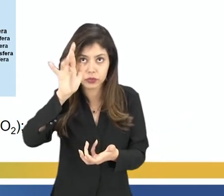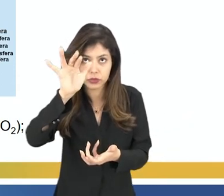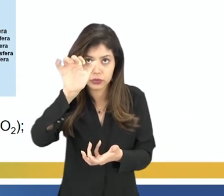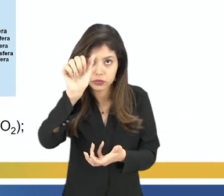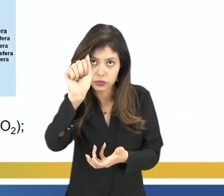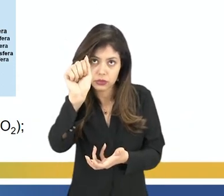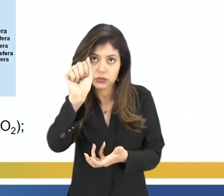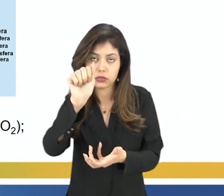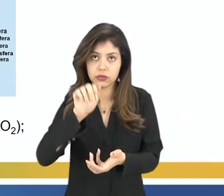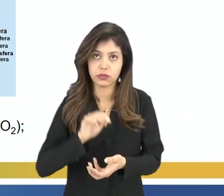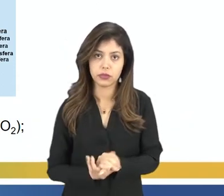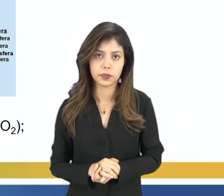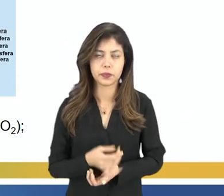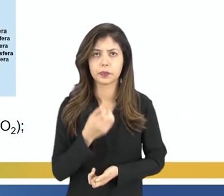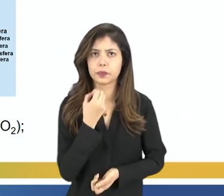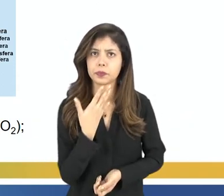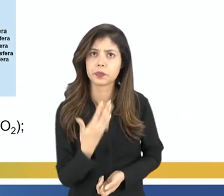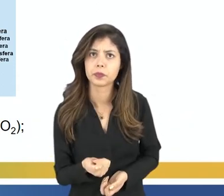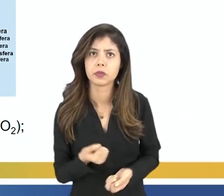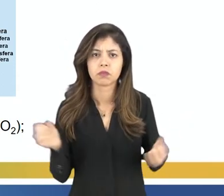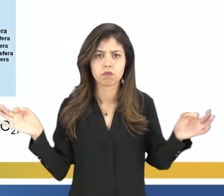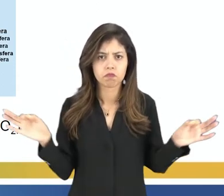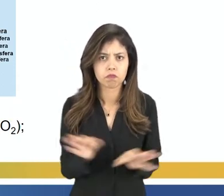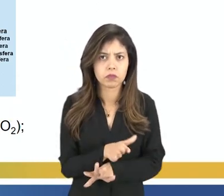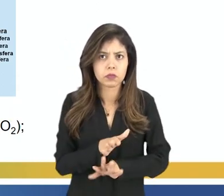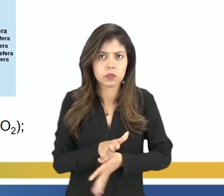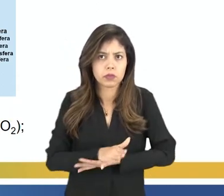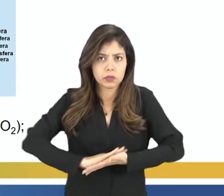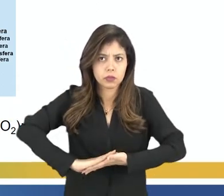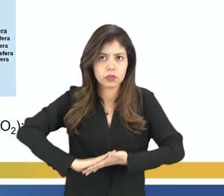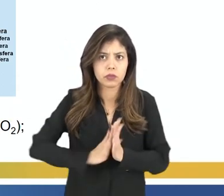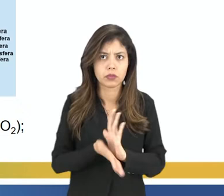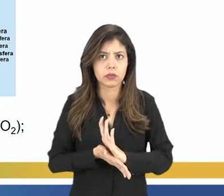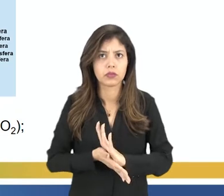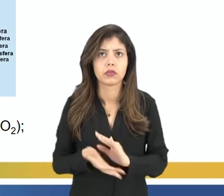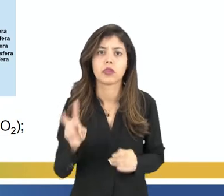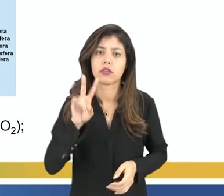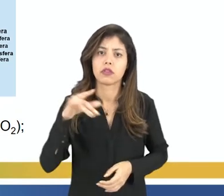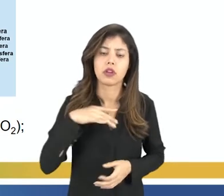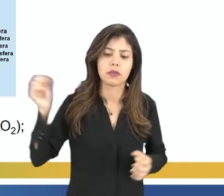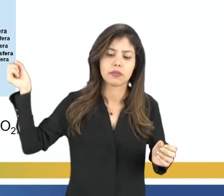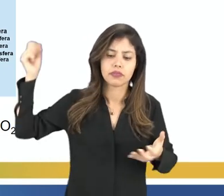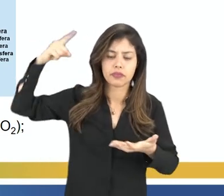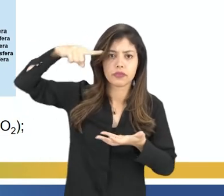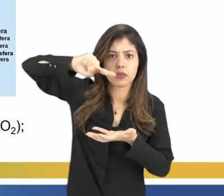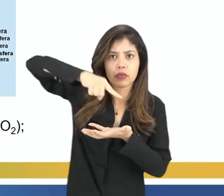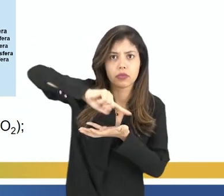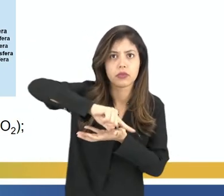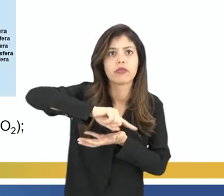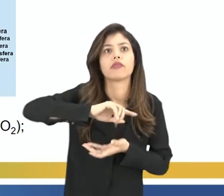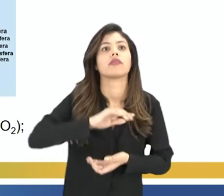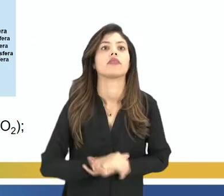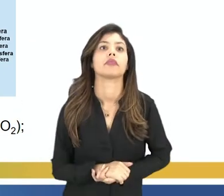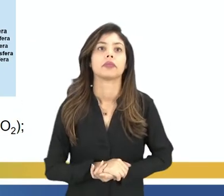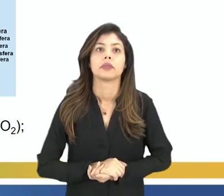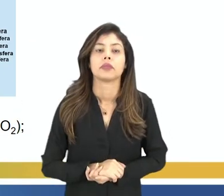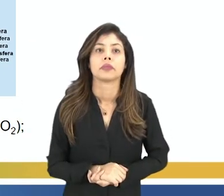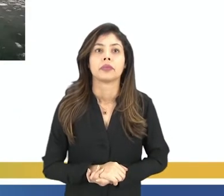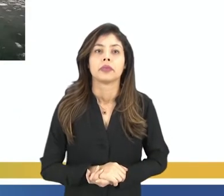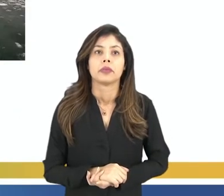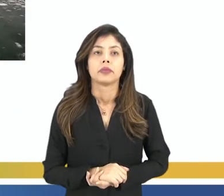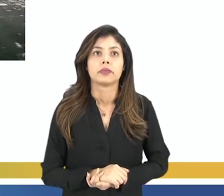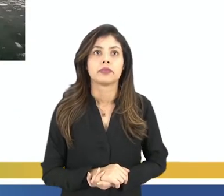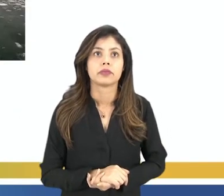tranquilo e se ela for destruída vai passar muito mais raios solares é